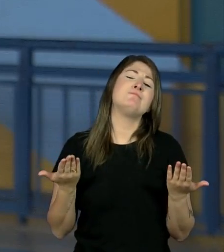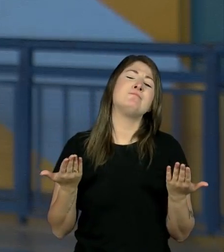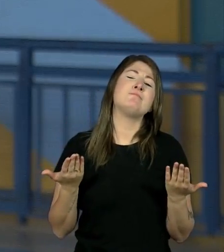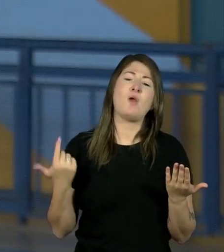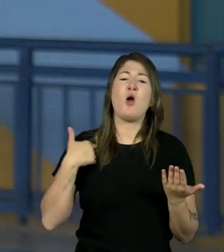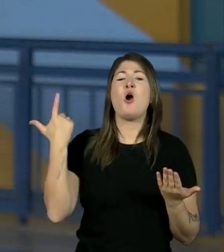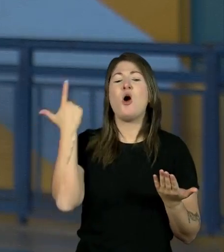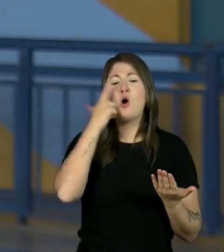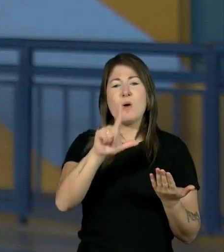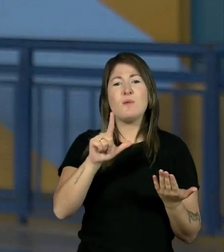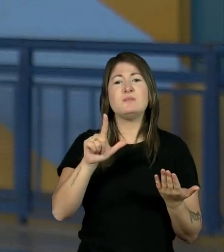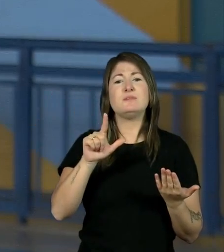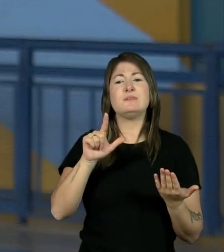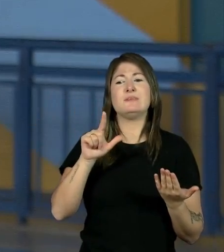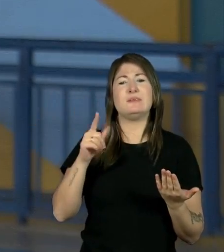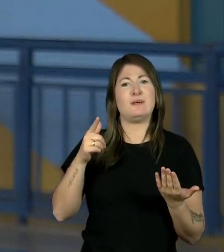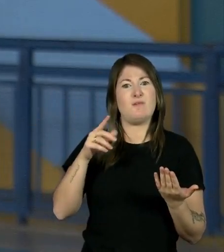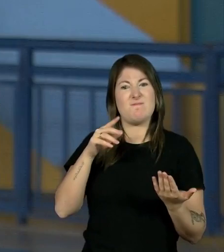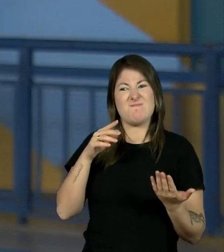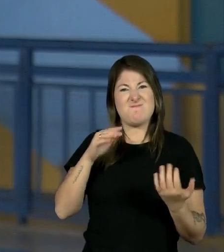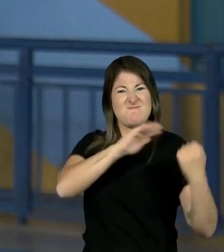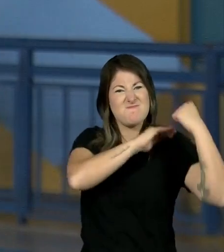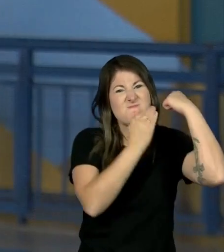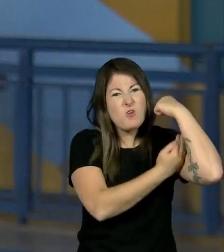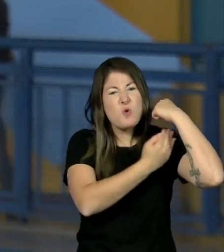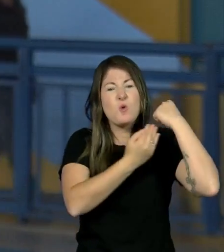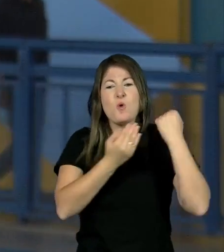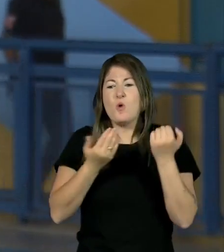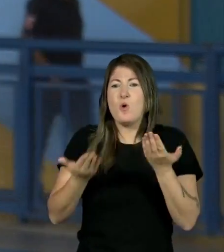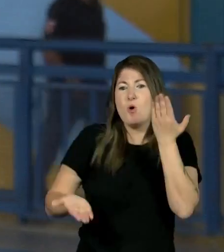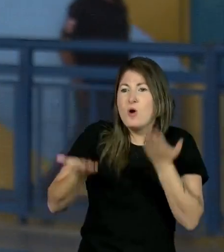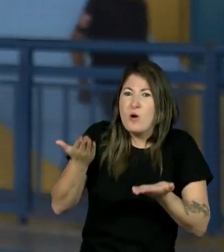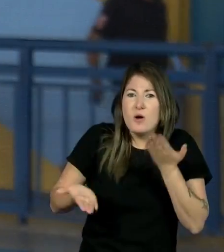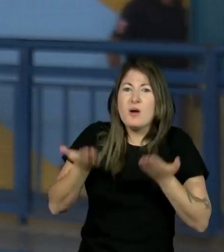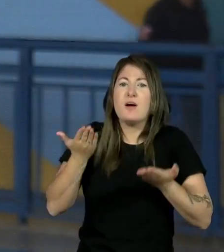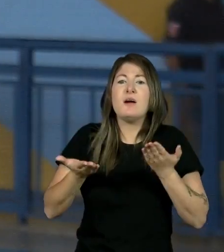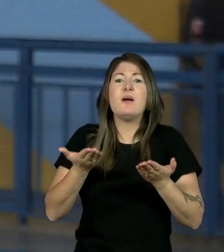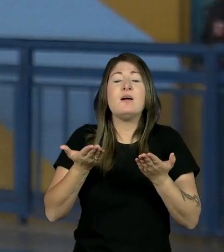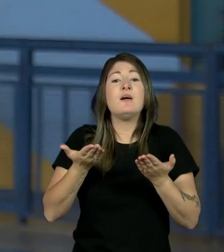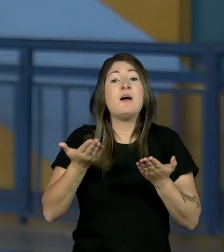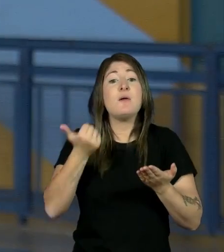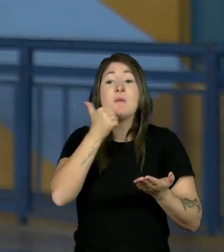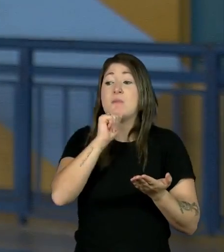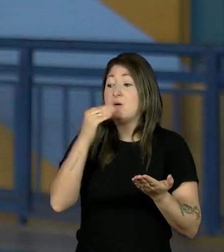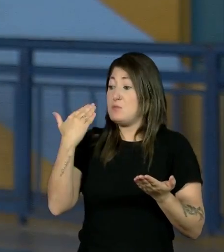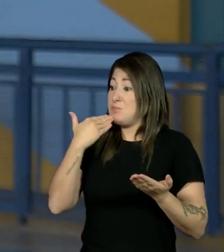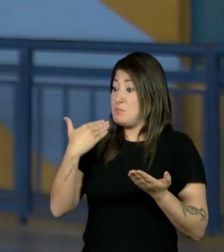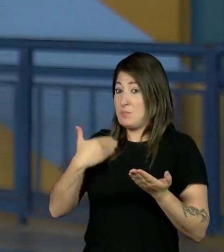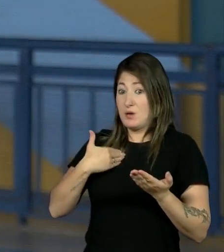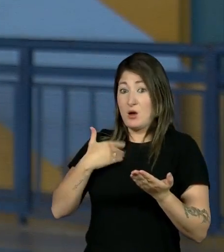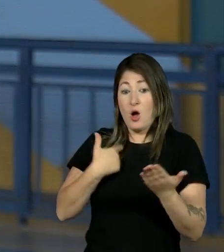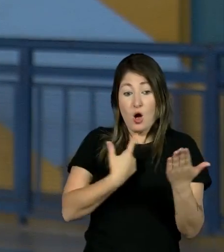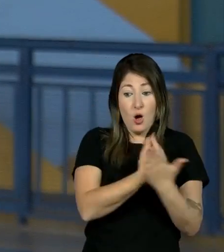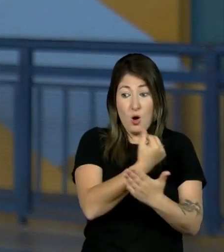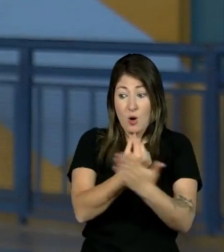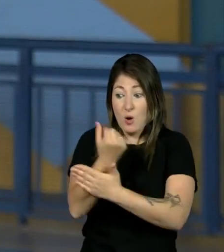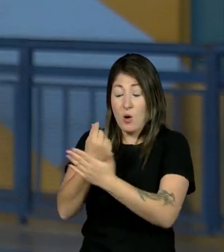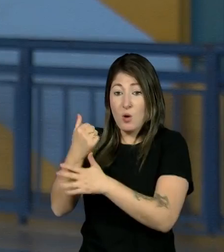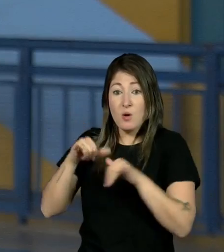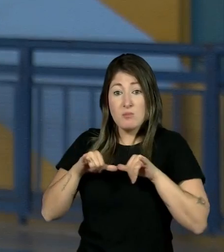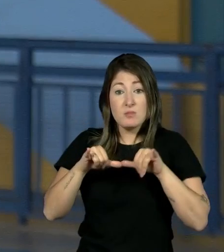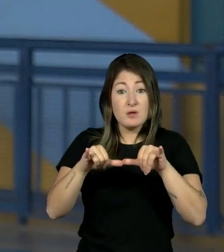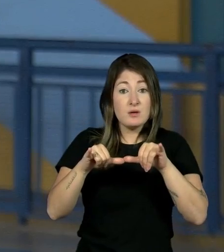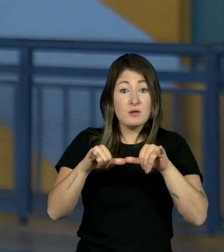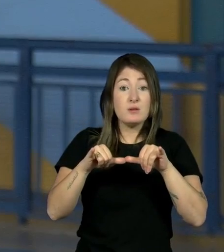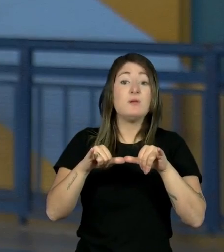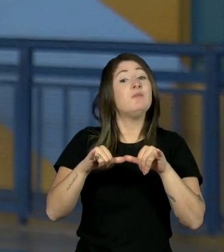força, equilíbrio, que eu tenho que, quando minha mãe vai comprar as coisas, ela normalmente leva muita